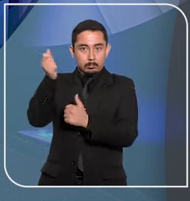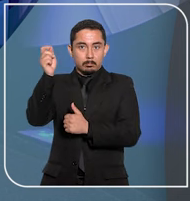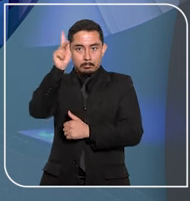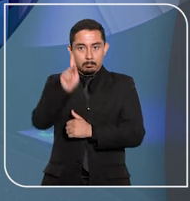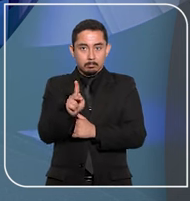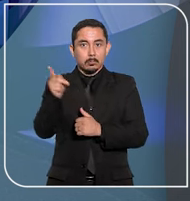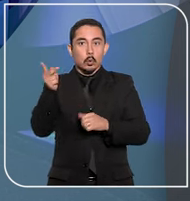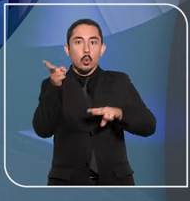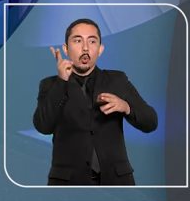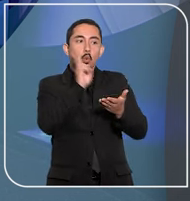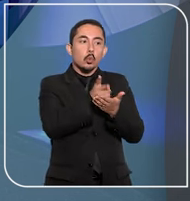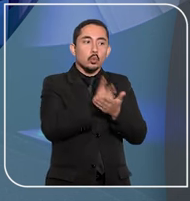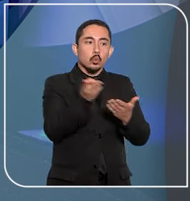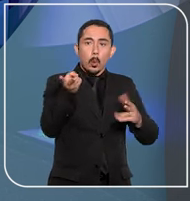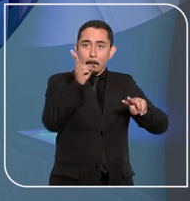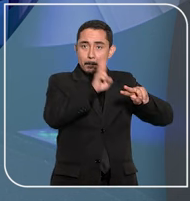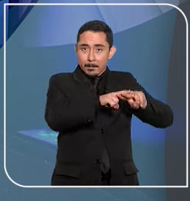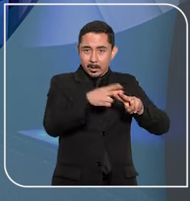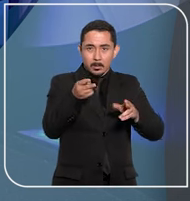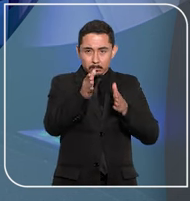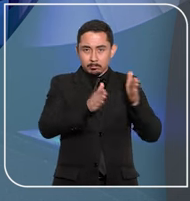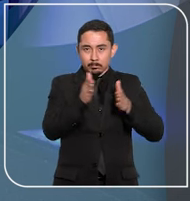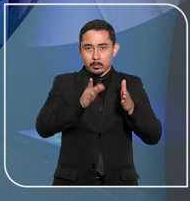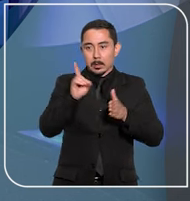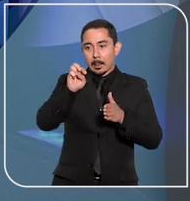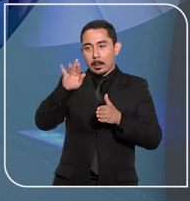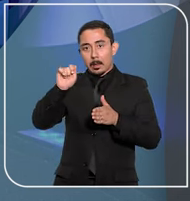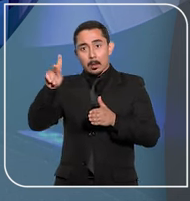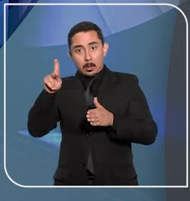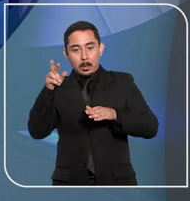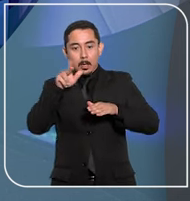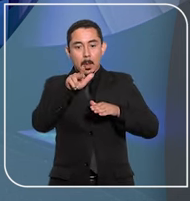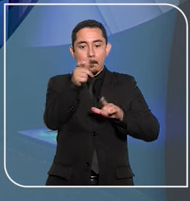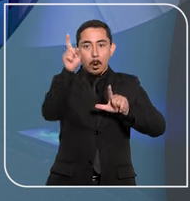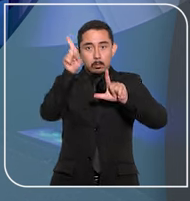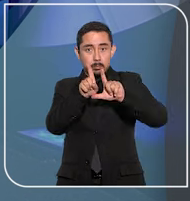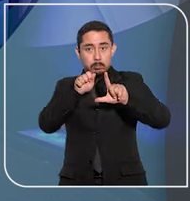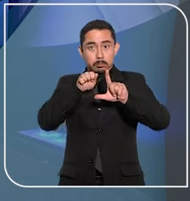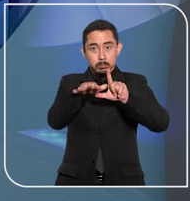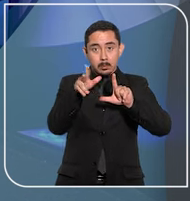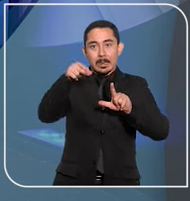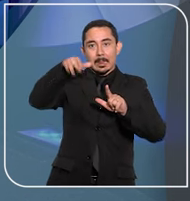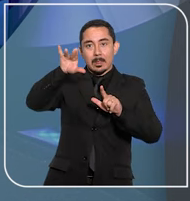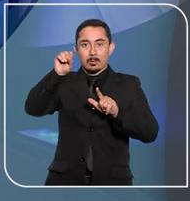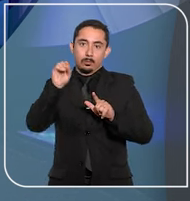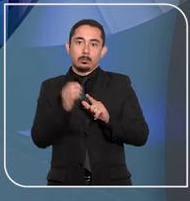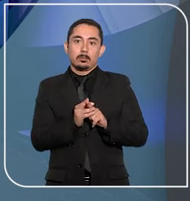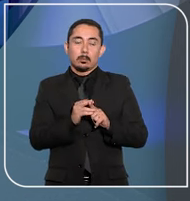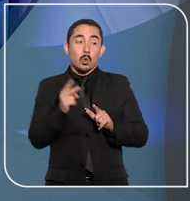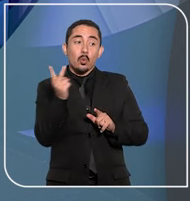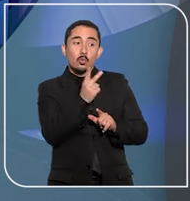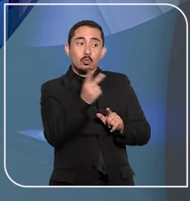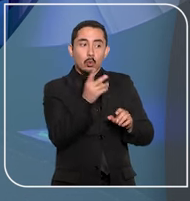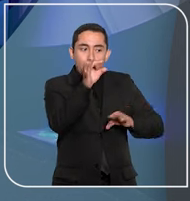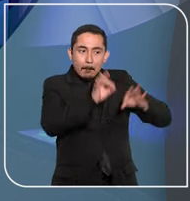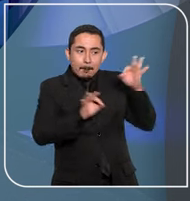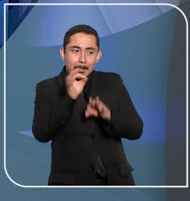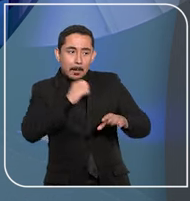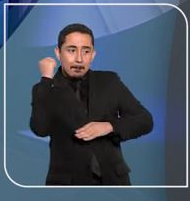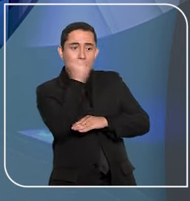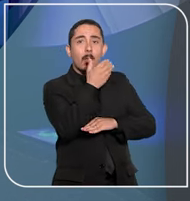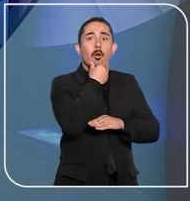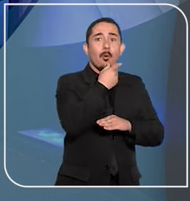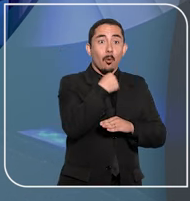da presidência Manteve a prisão temporária de dck Elias irmão do influenciador Nino Abravanel os dois teriam planejado o